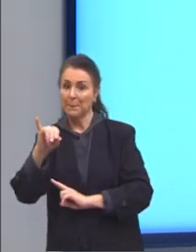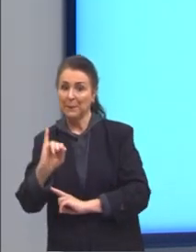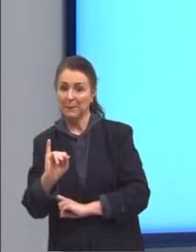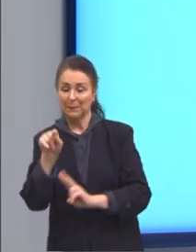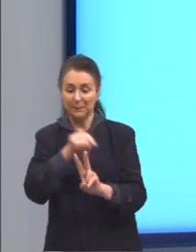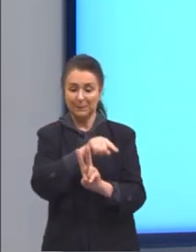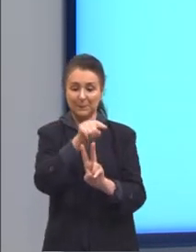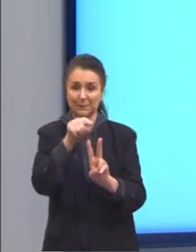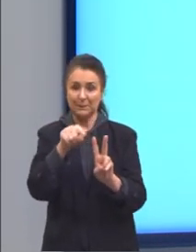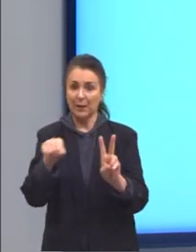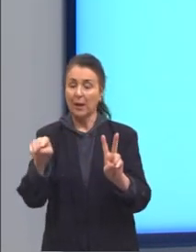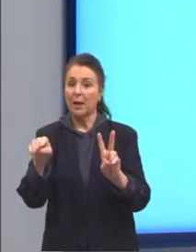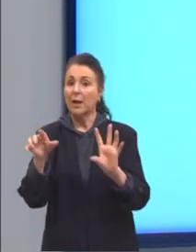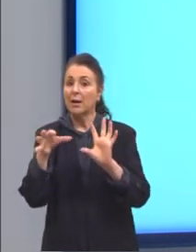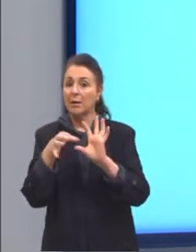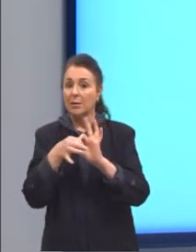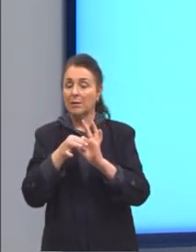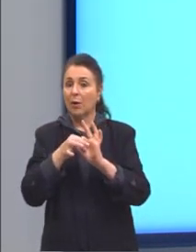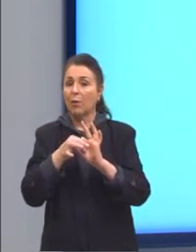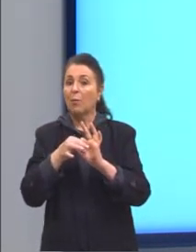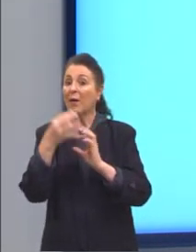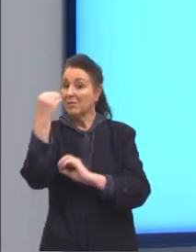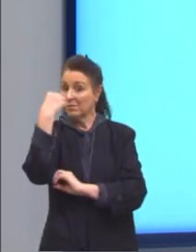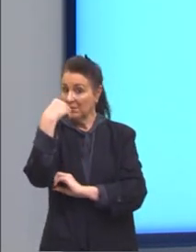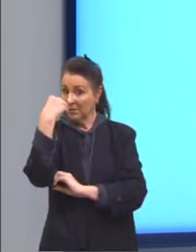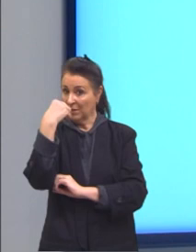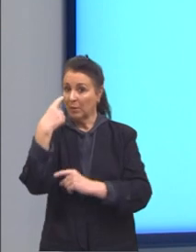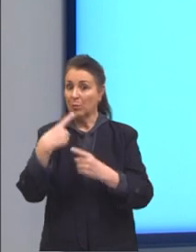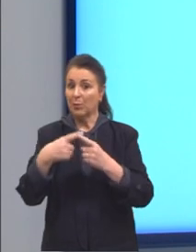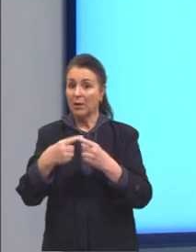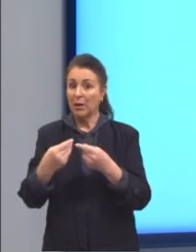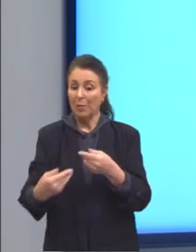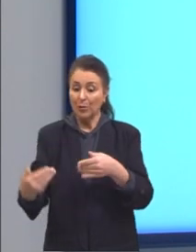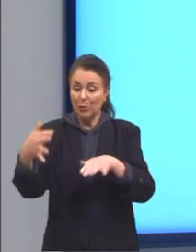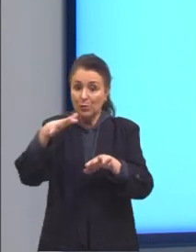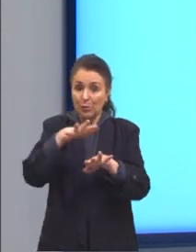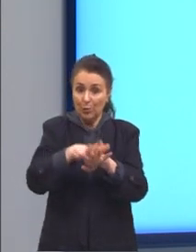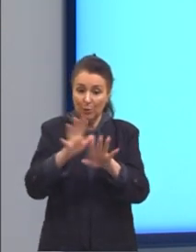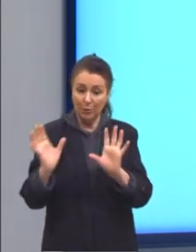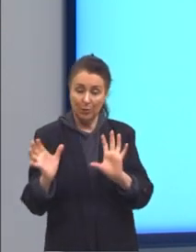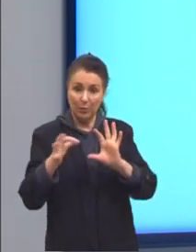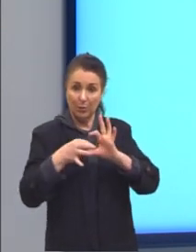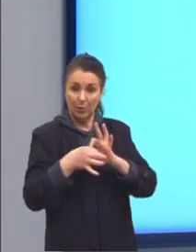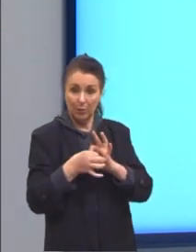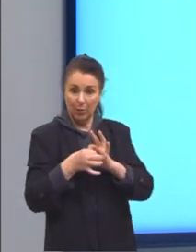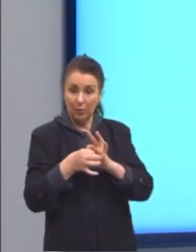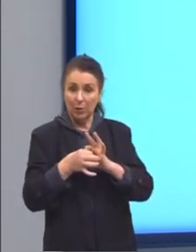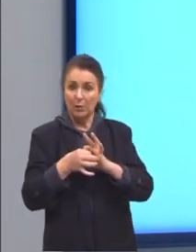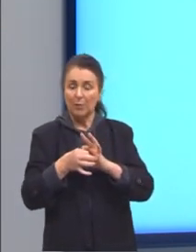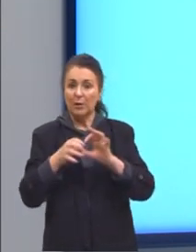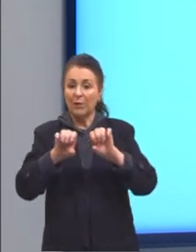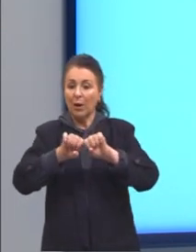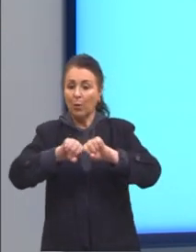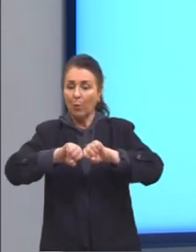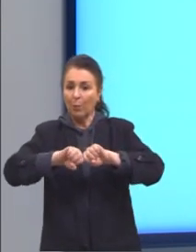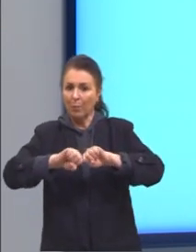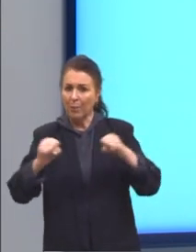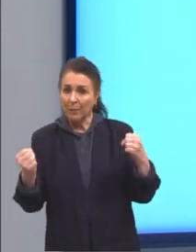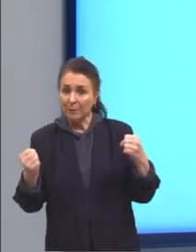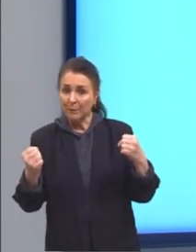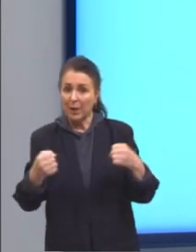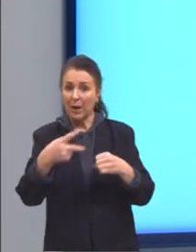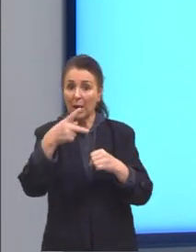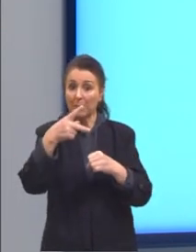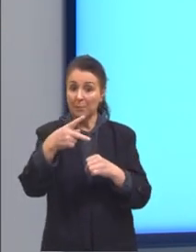ligação mais fraca porque ele é uma sobreposição de ligações tá então sempre quando for rompeu uma ligação vai ser